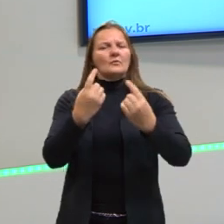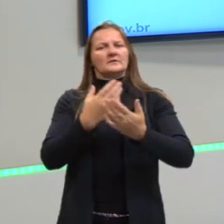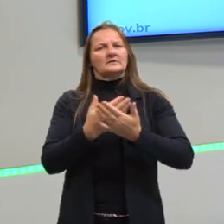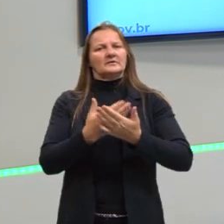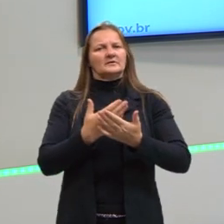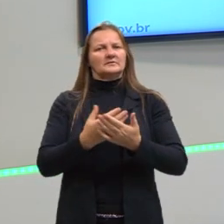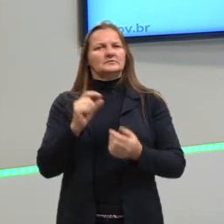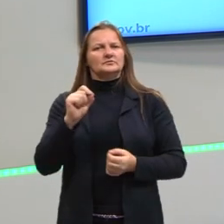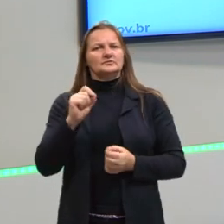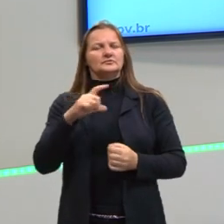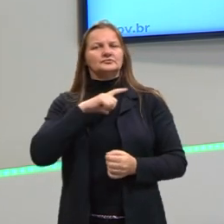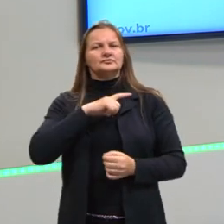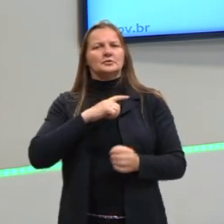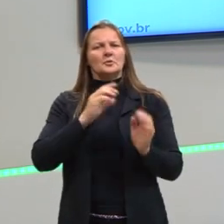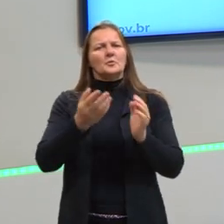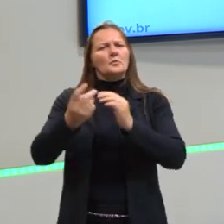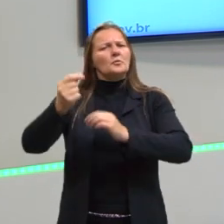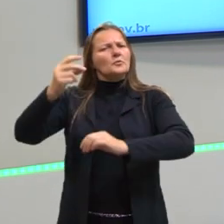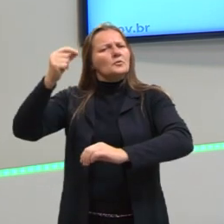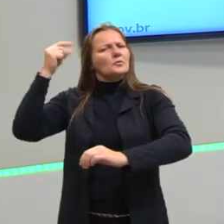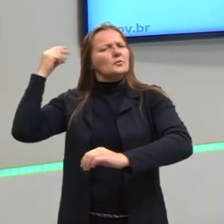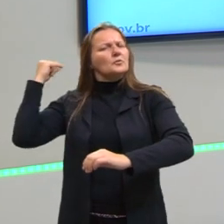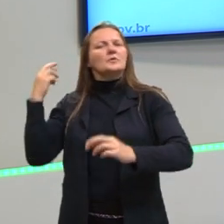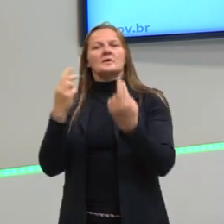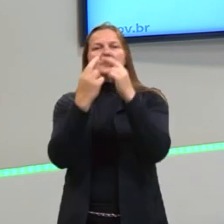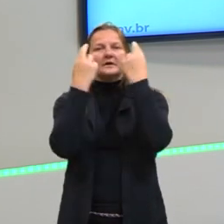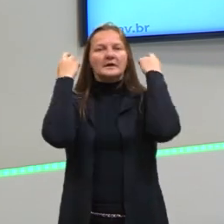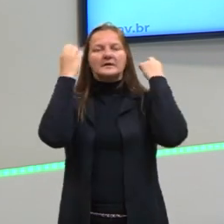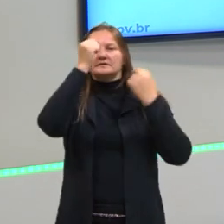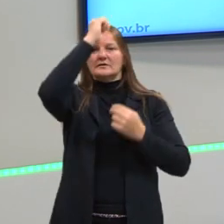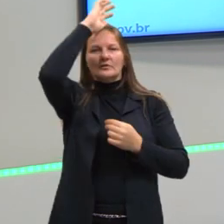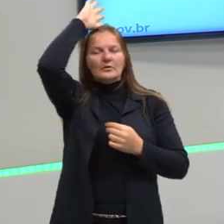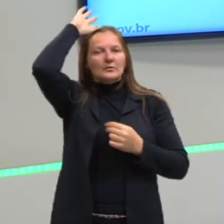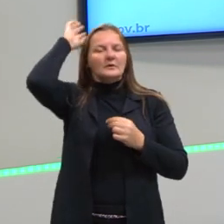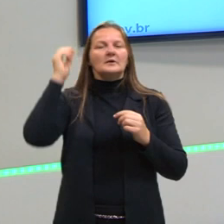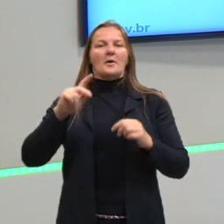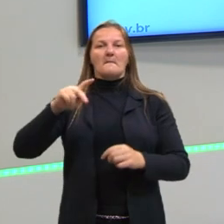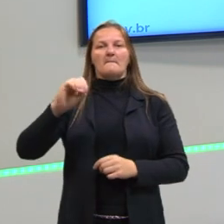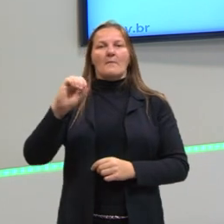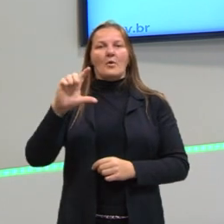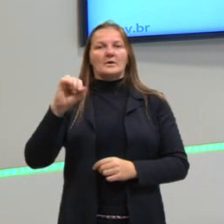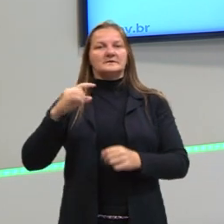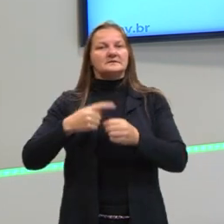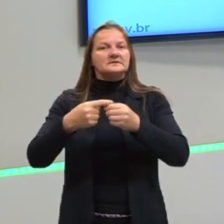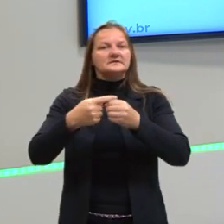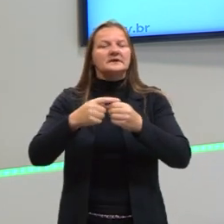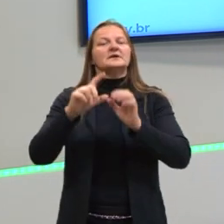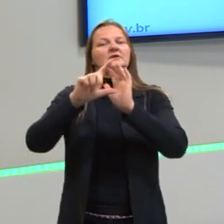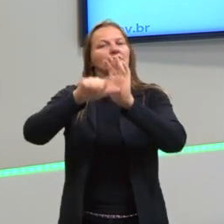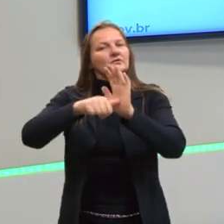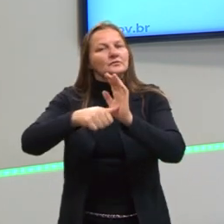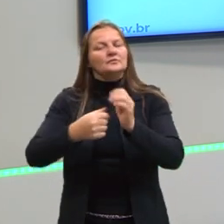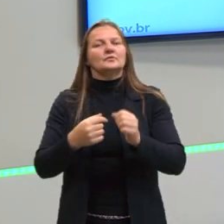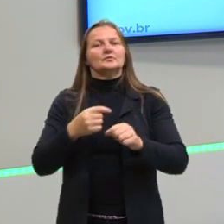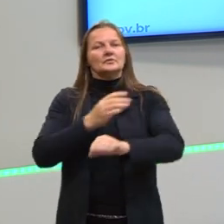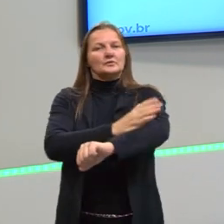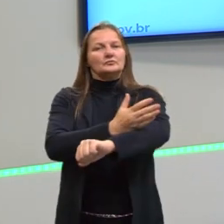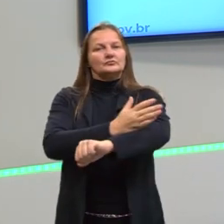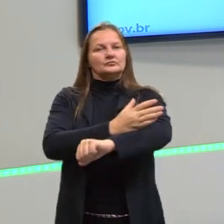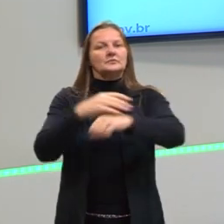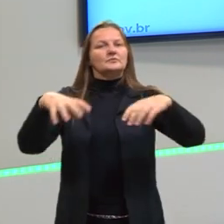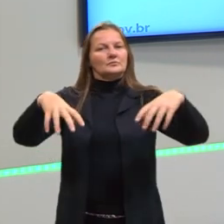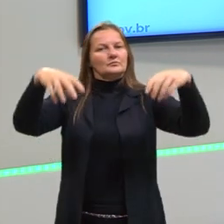a assistir o período da antigo Grécia e Roma muito sentado na Pólis né depois vem a idade